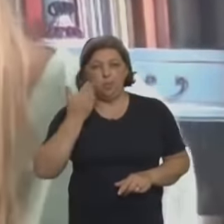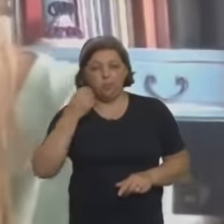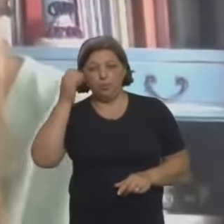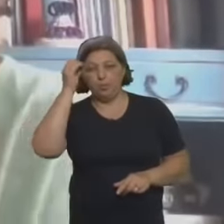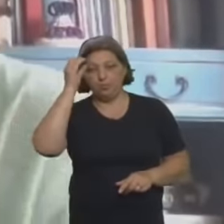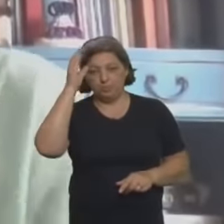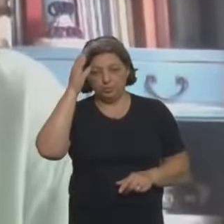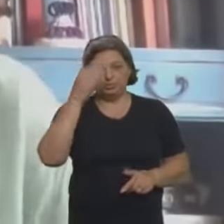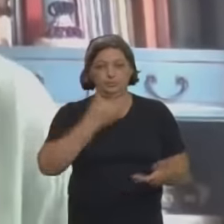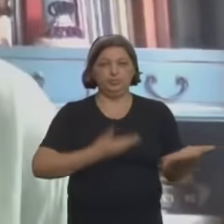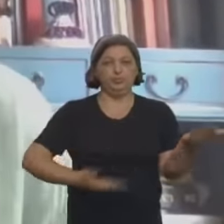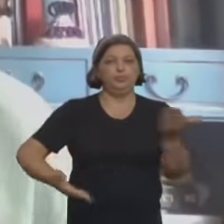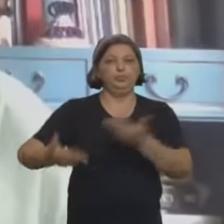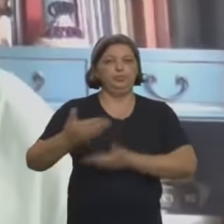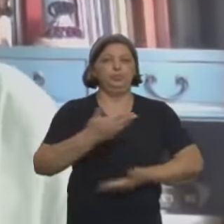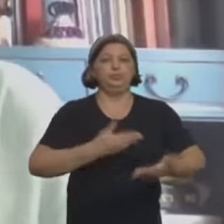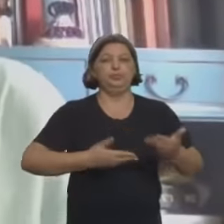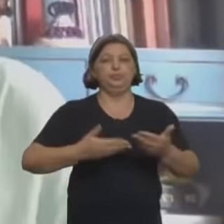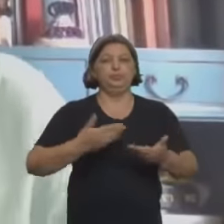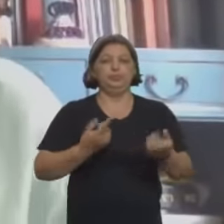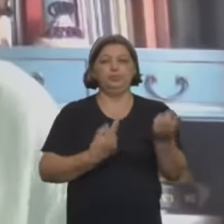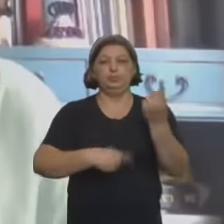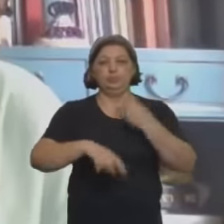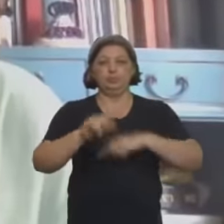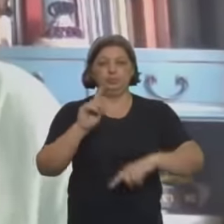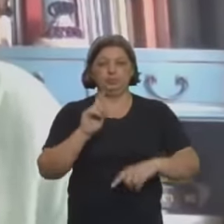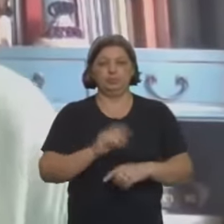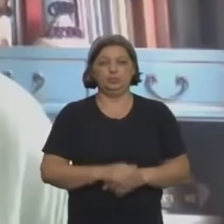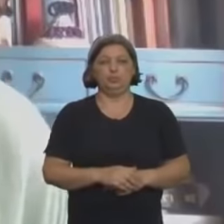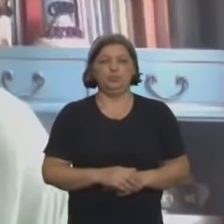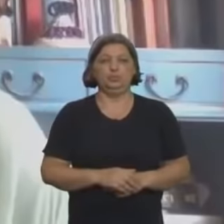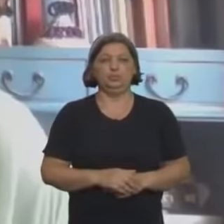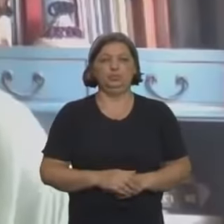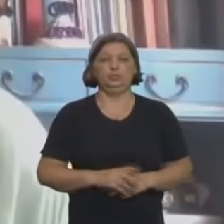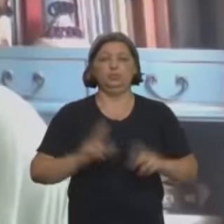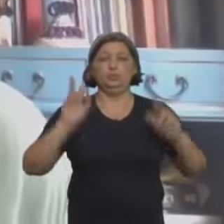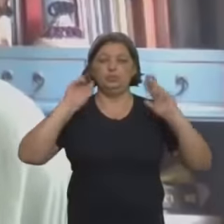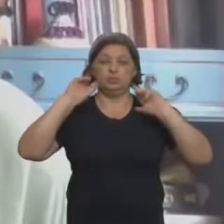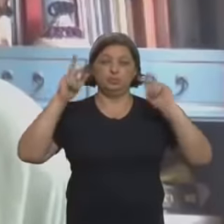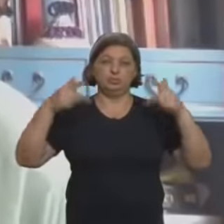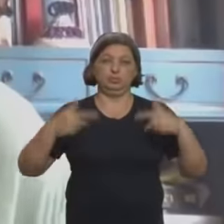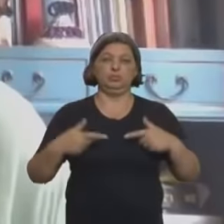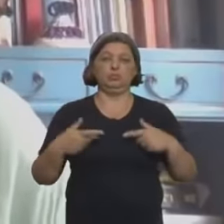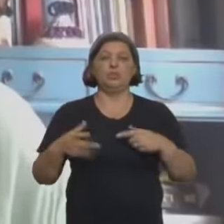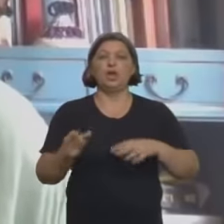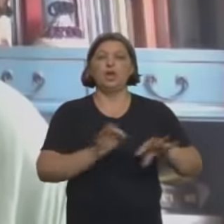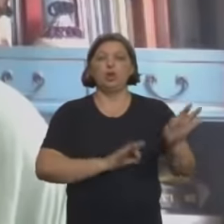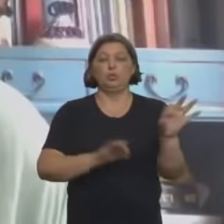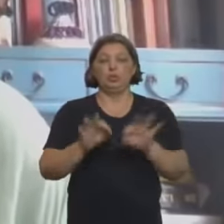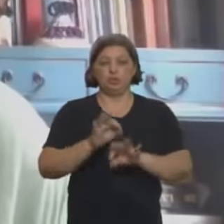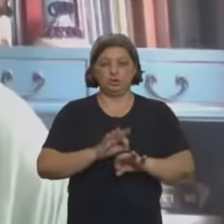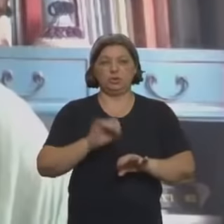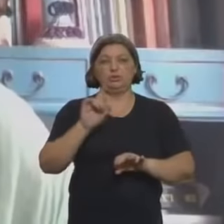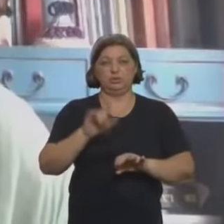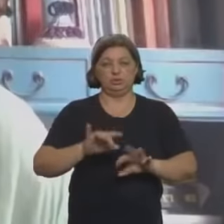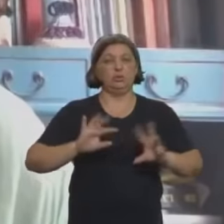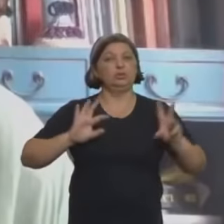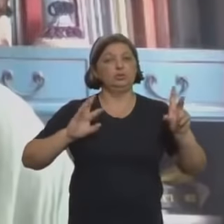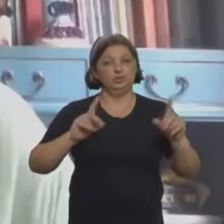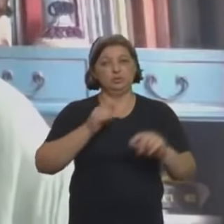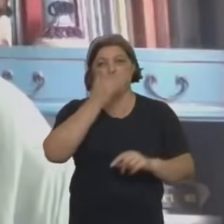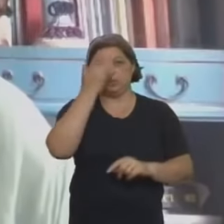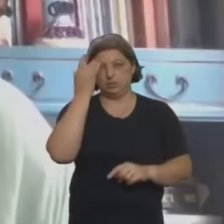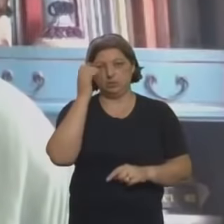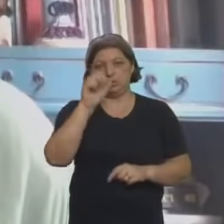realmente para crescer e evoluir como seres humanos. Então, o projeto, ele realmente é para todos